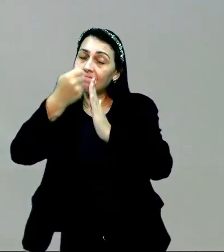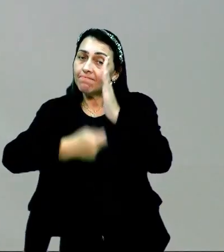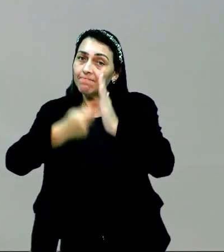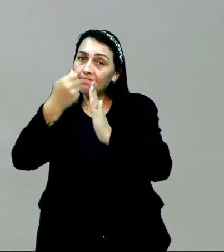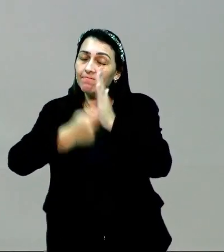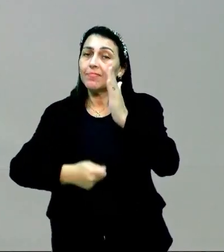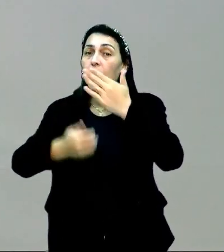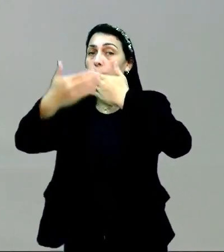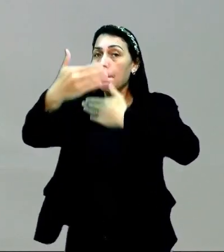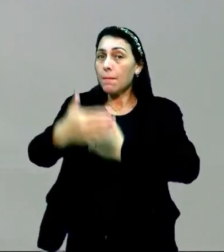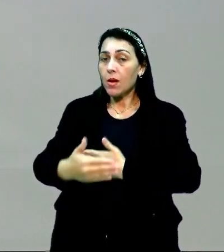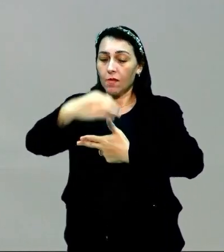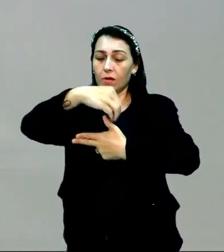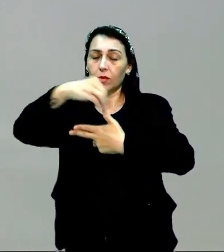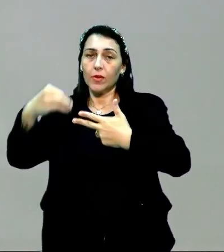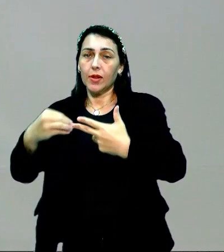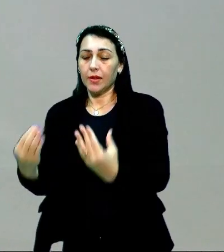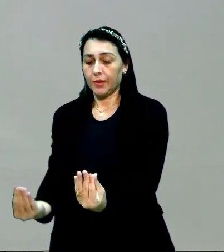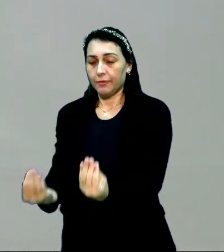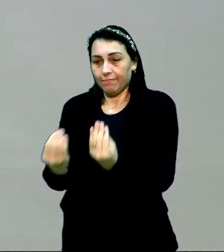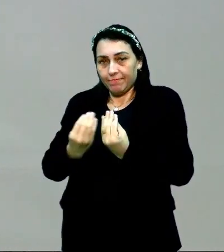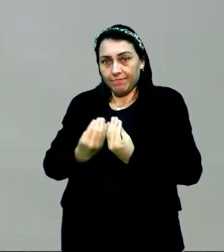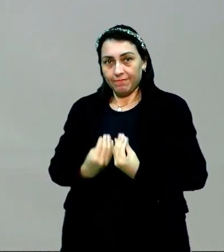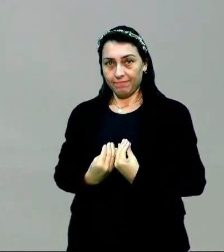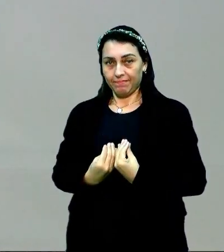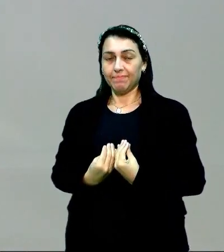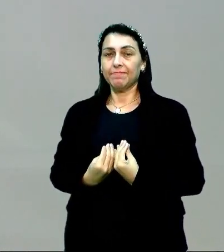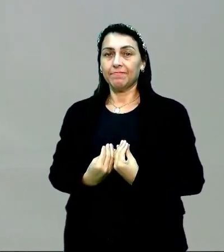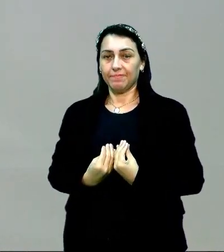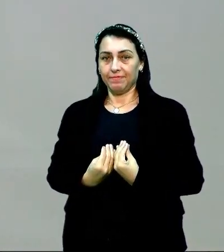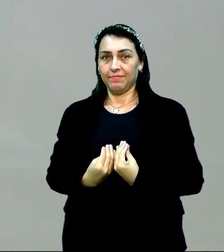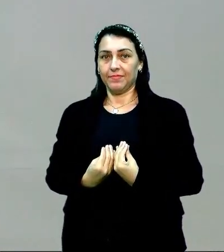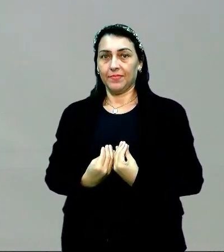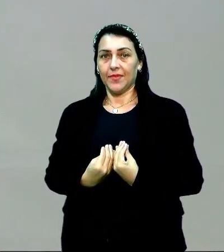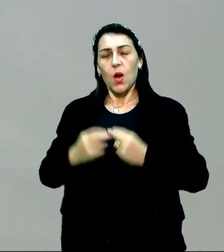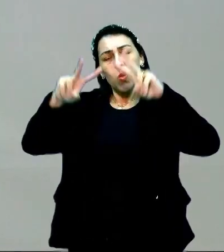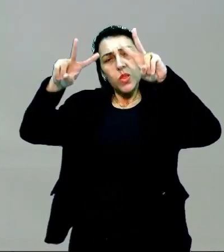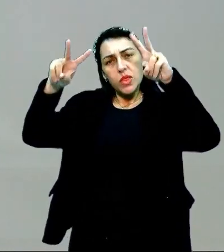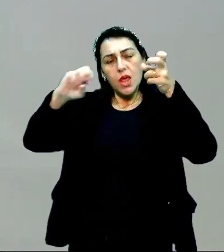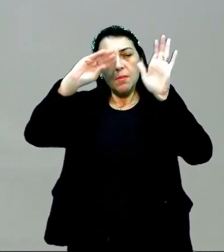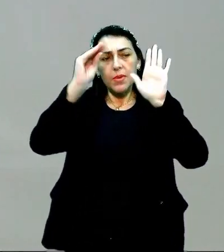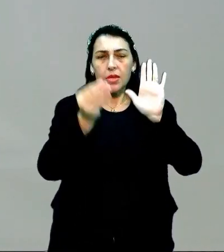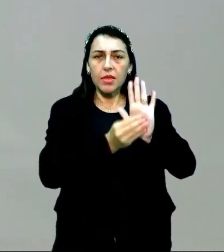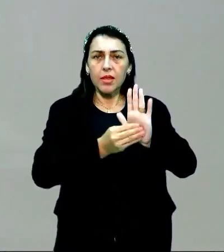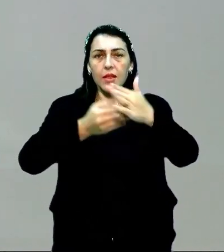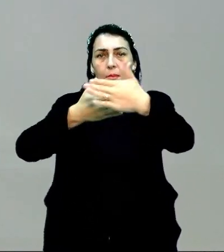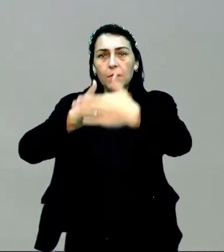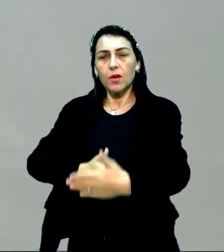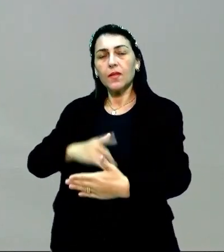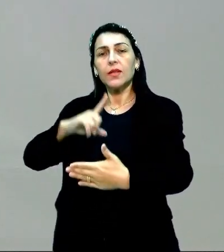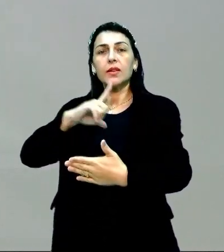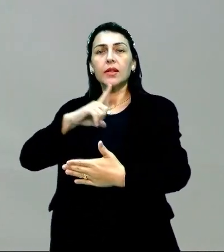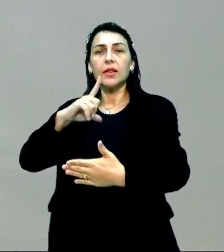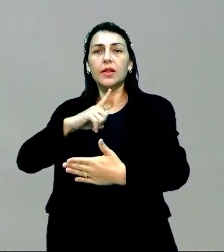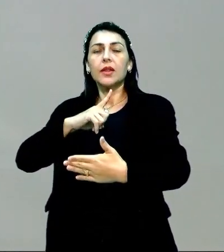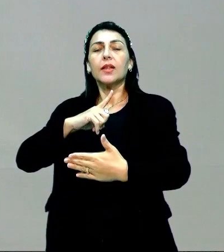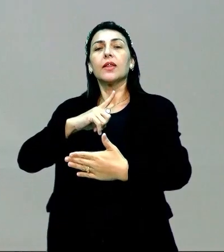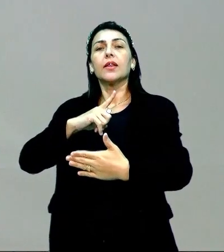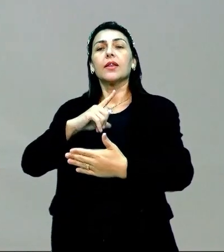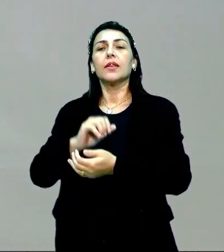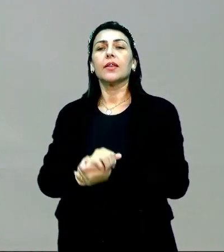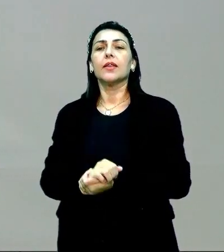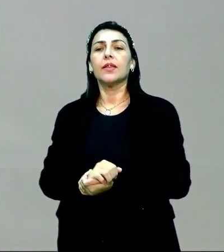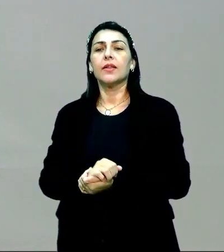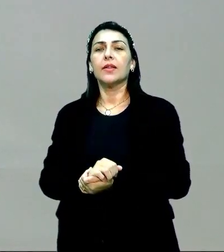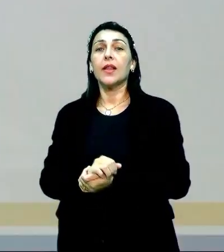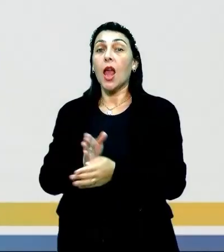recebe a sua prova do Enem, lá na parte que tem a temática da redação, tem uma parte lá em cima que tem